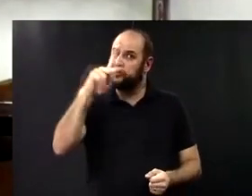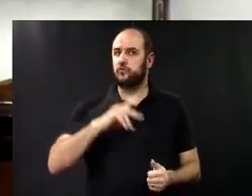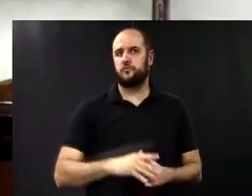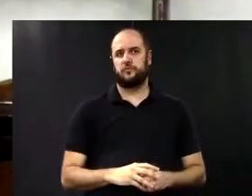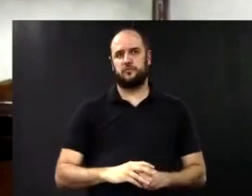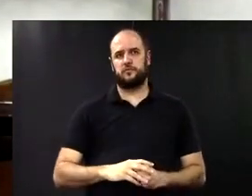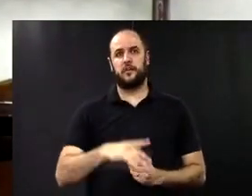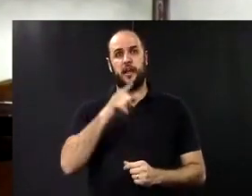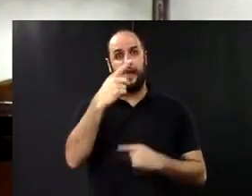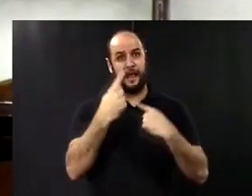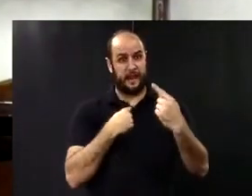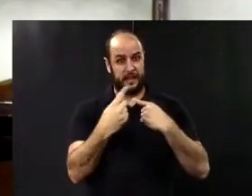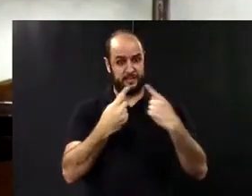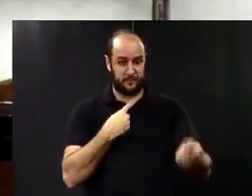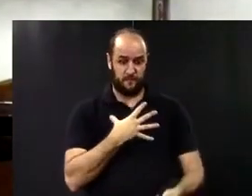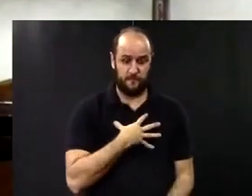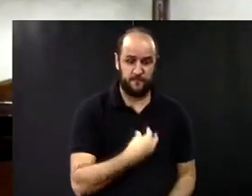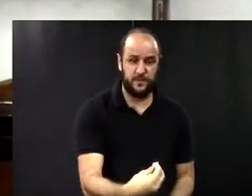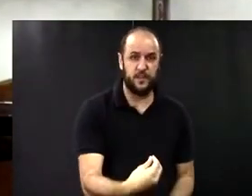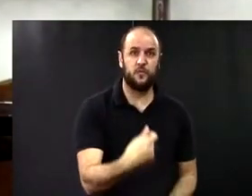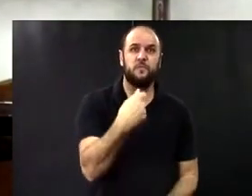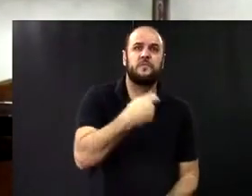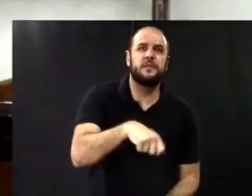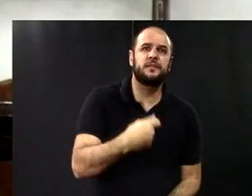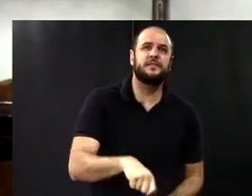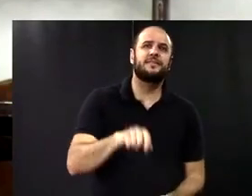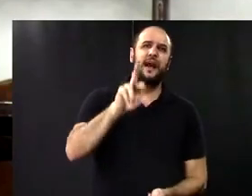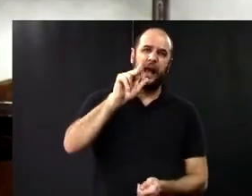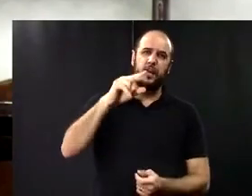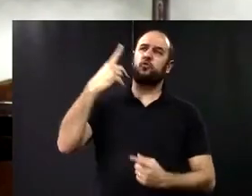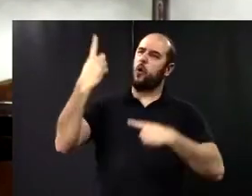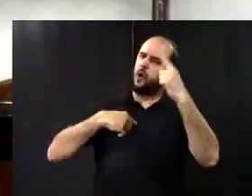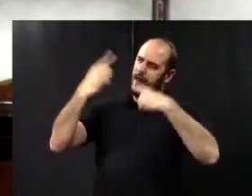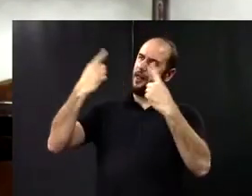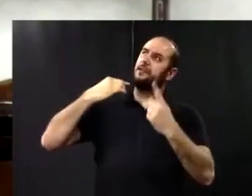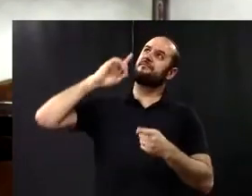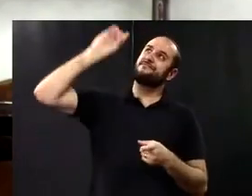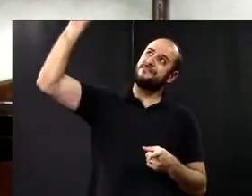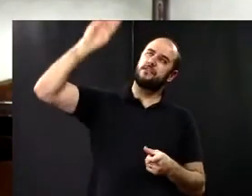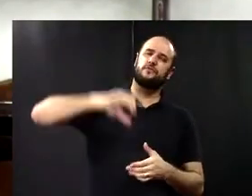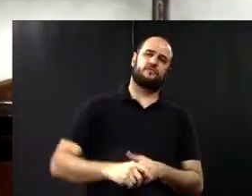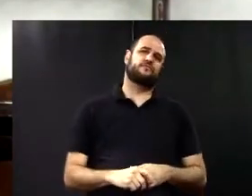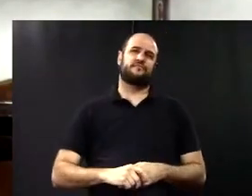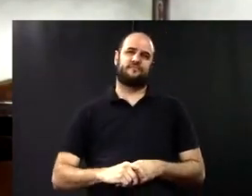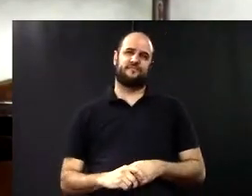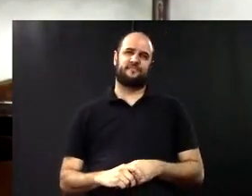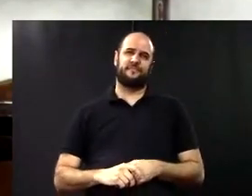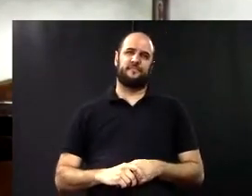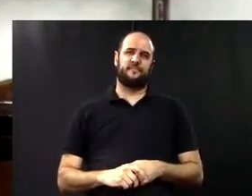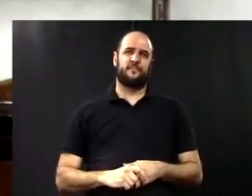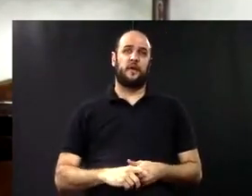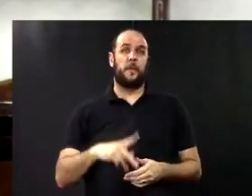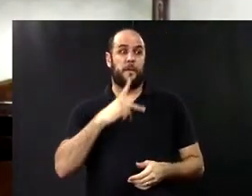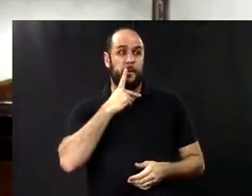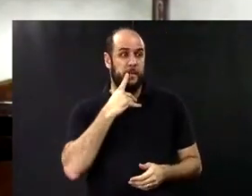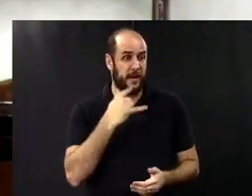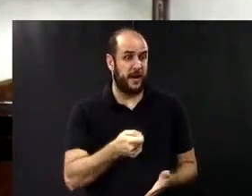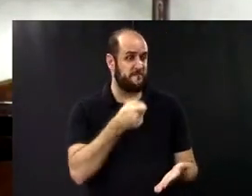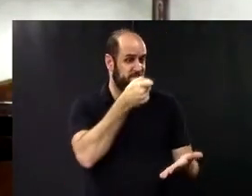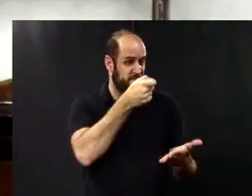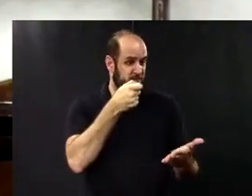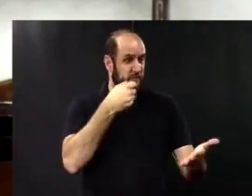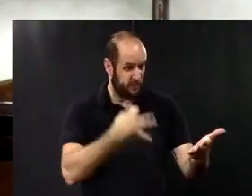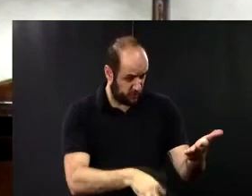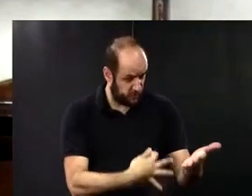seu relacionamento com o seu filho deve ser o reflexo do seu relacionamento como filho de Deus. E o pai disciplina o filho